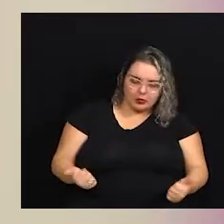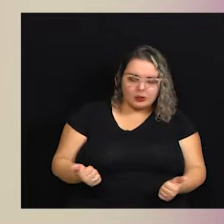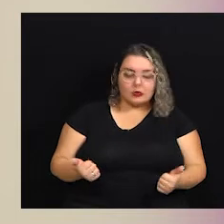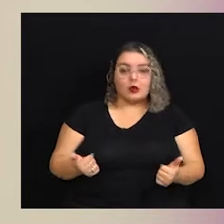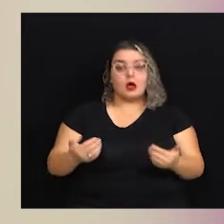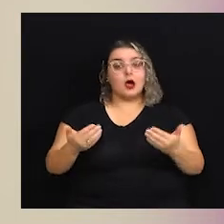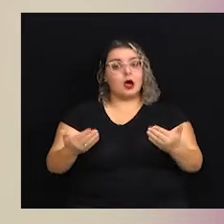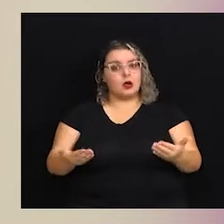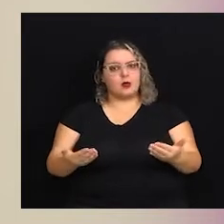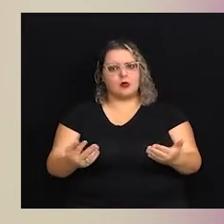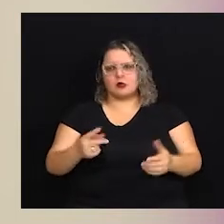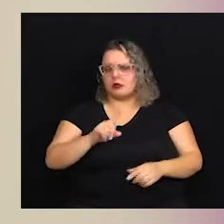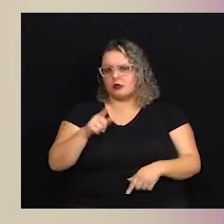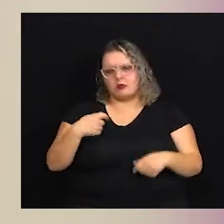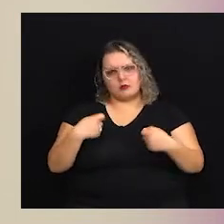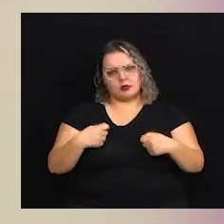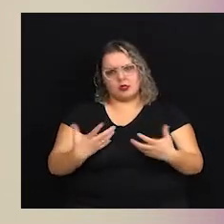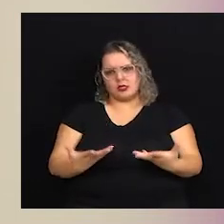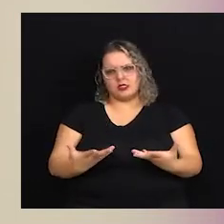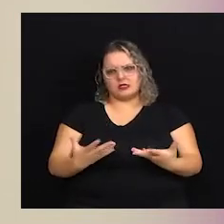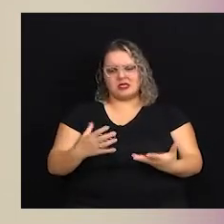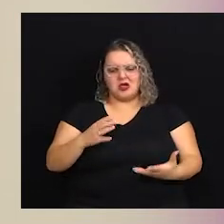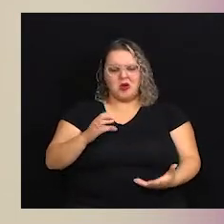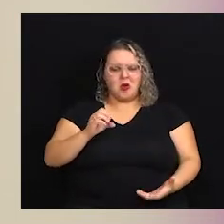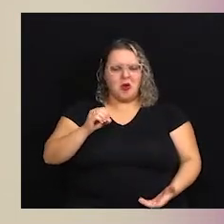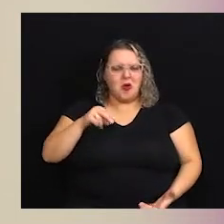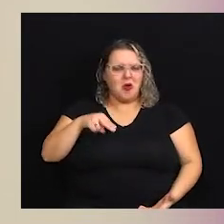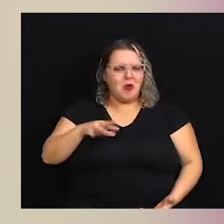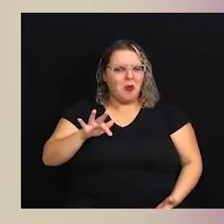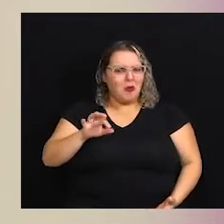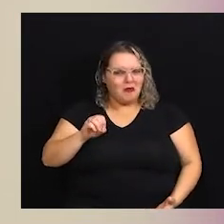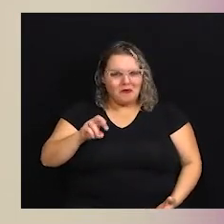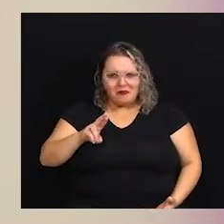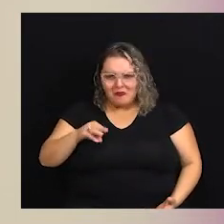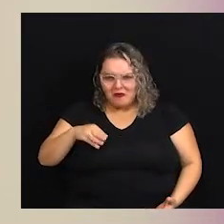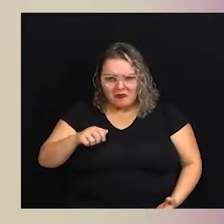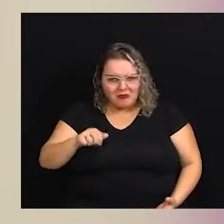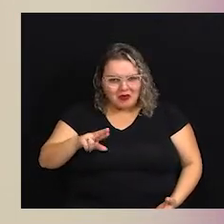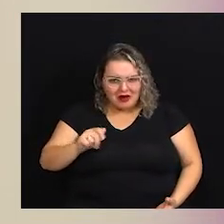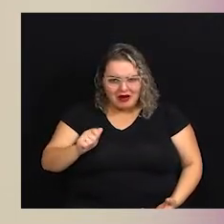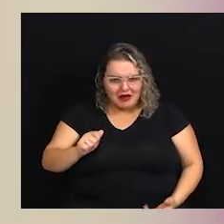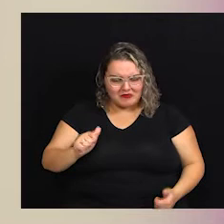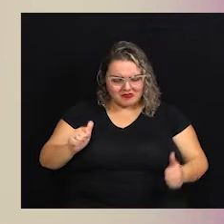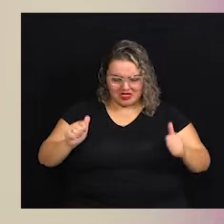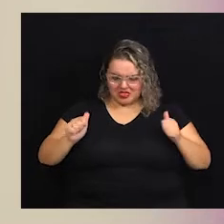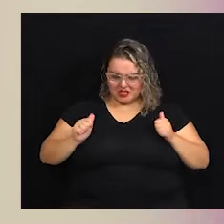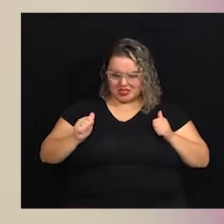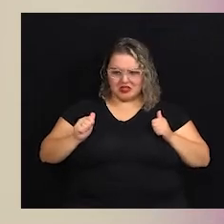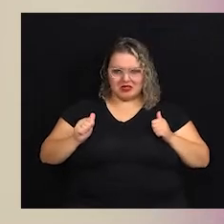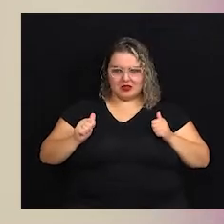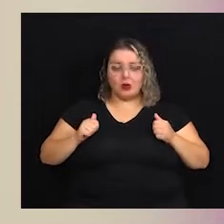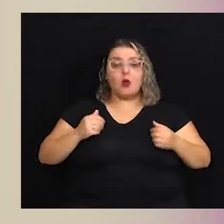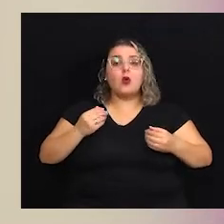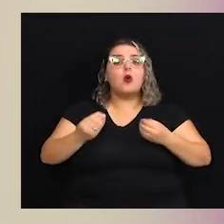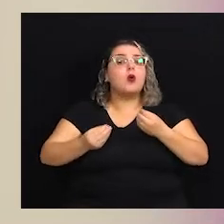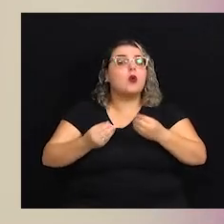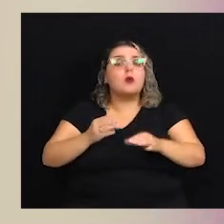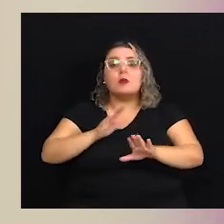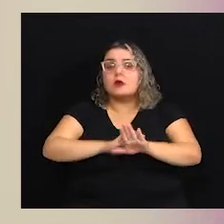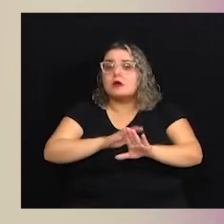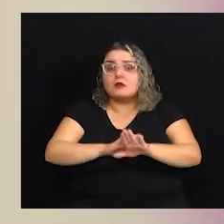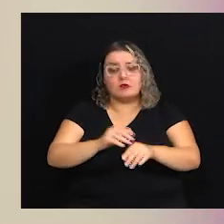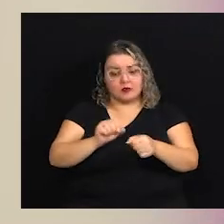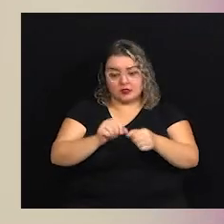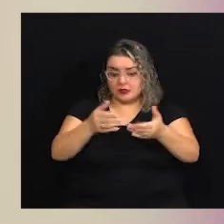todas? Agora, você não precisa se conformar. O que é não se conformar? É agir. Como que você vai agir? O que você está